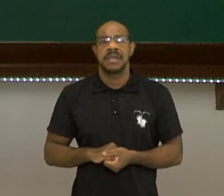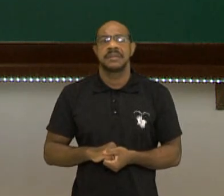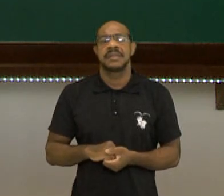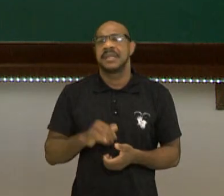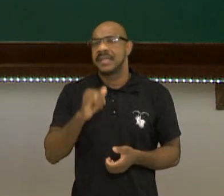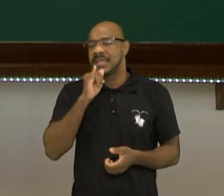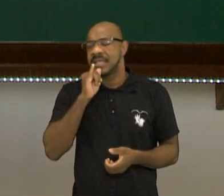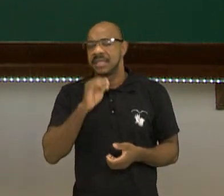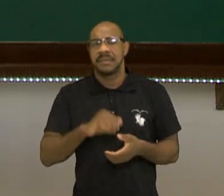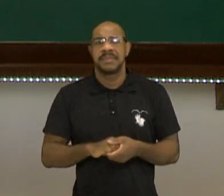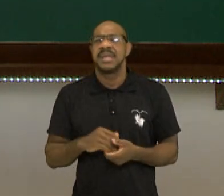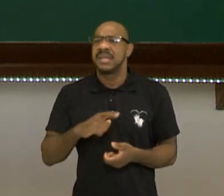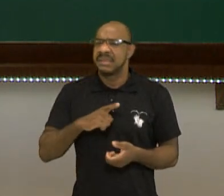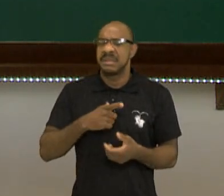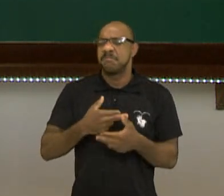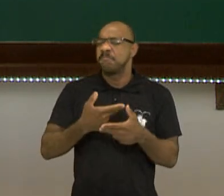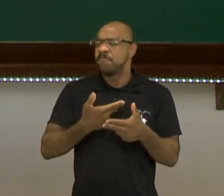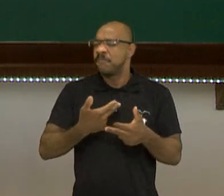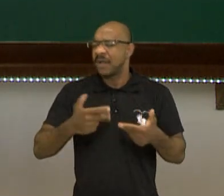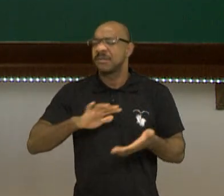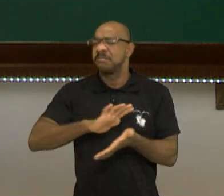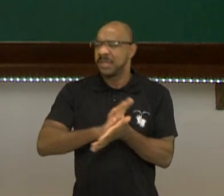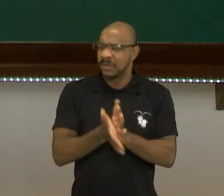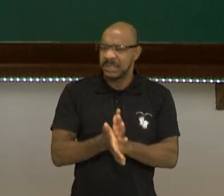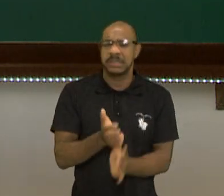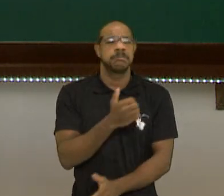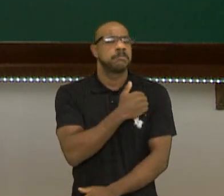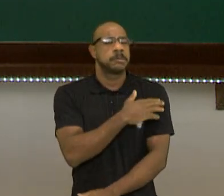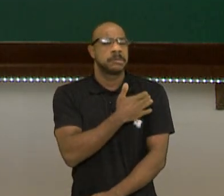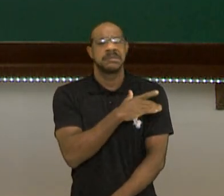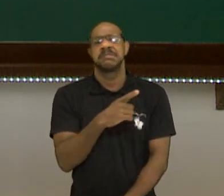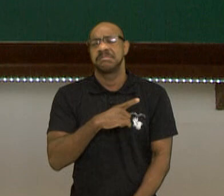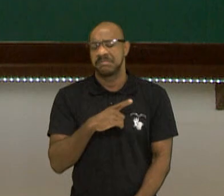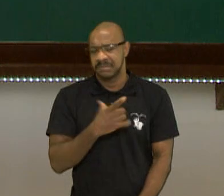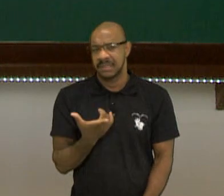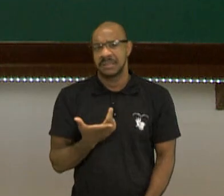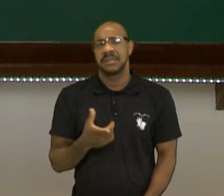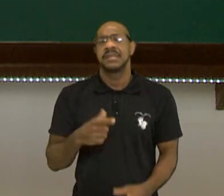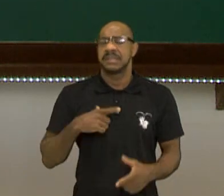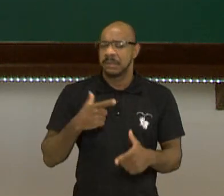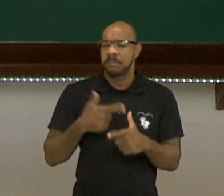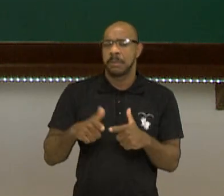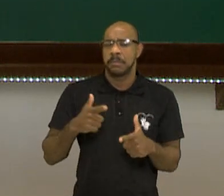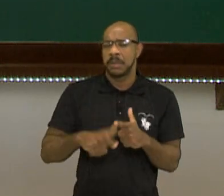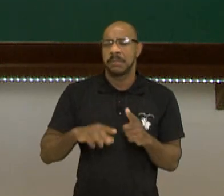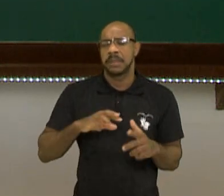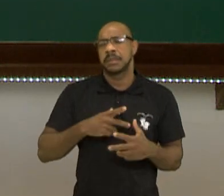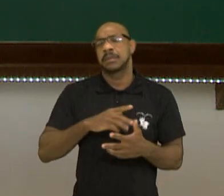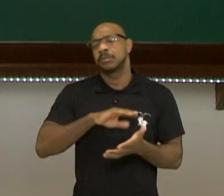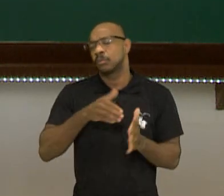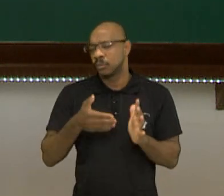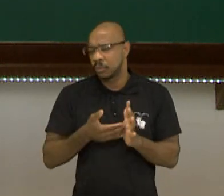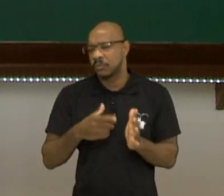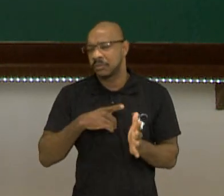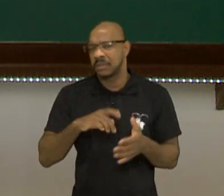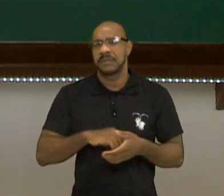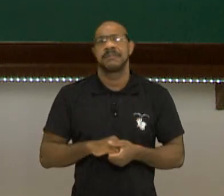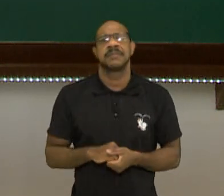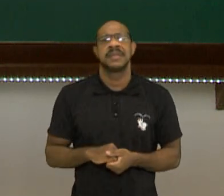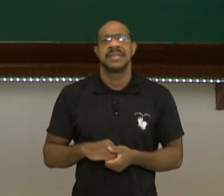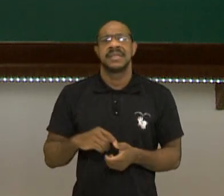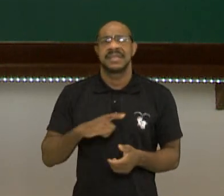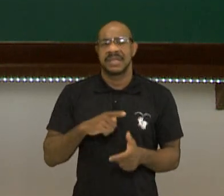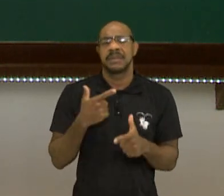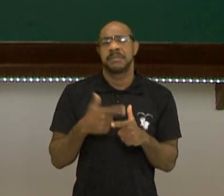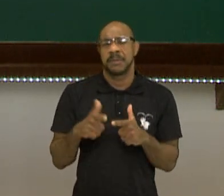por exemplo, como o preconceito, como a discriminação, né, esses problemas todos, né, que causam aí transtornos, né,